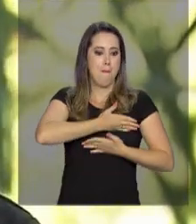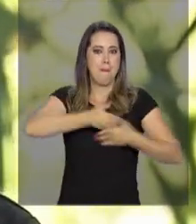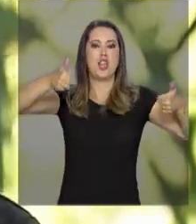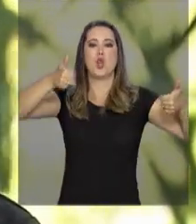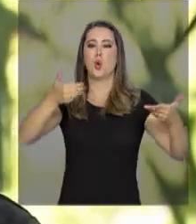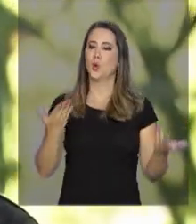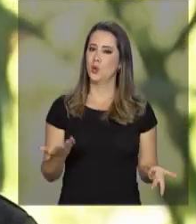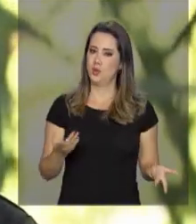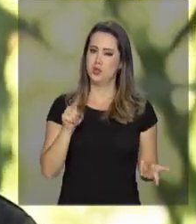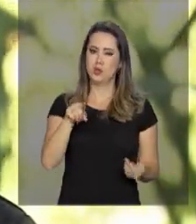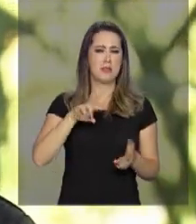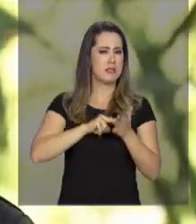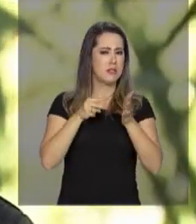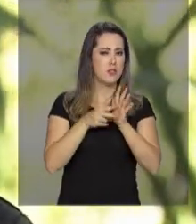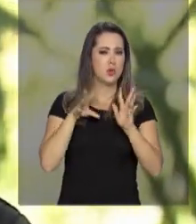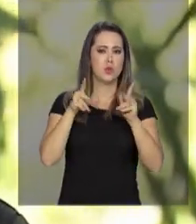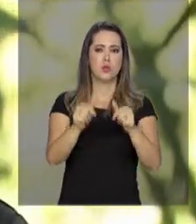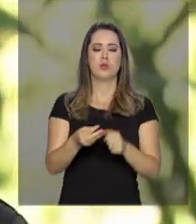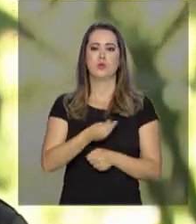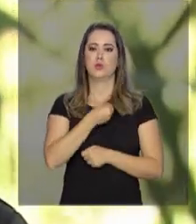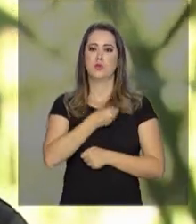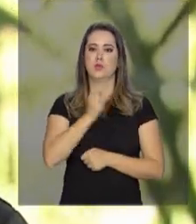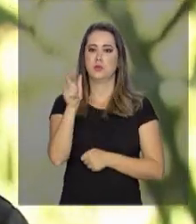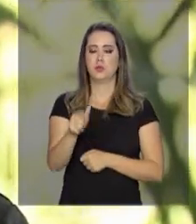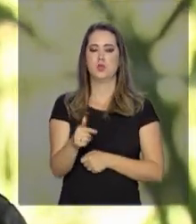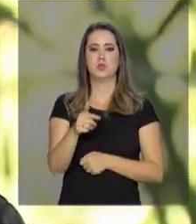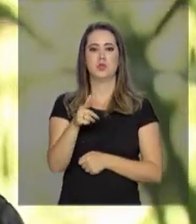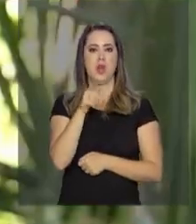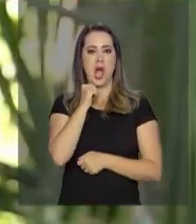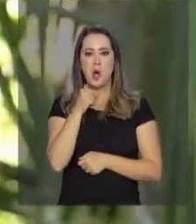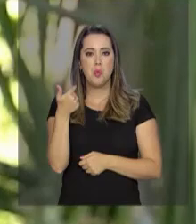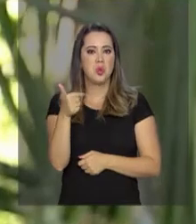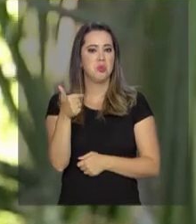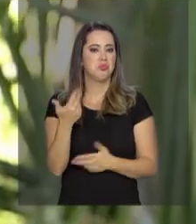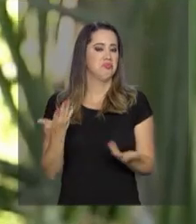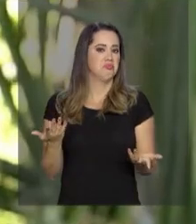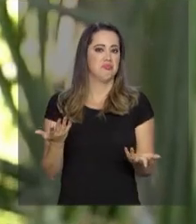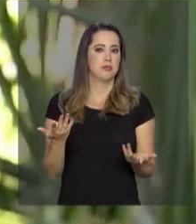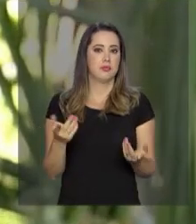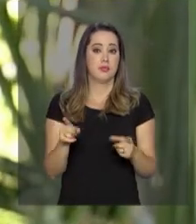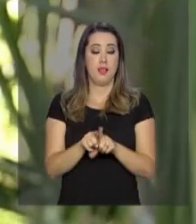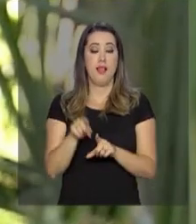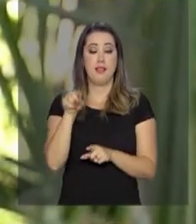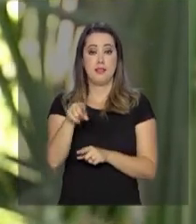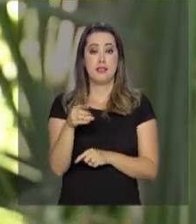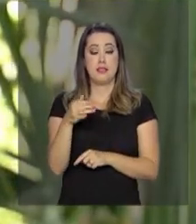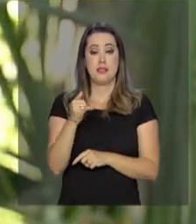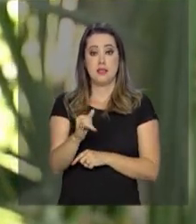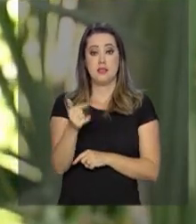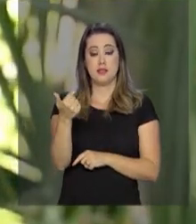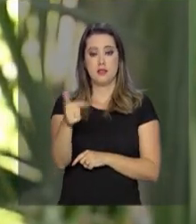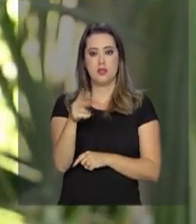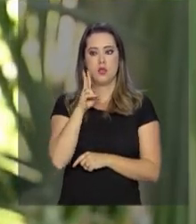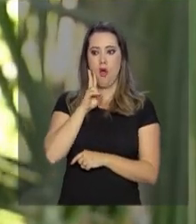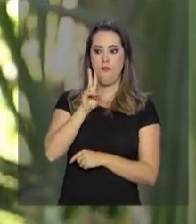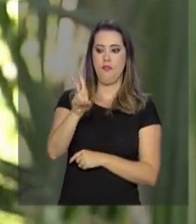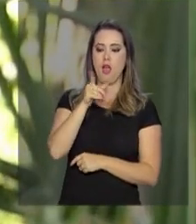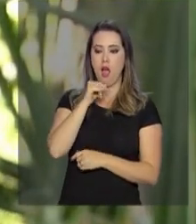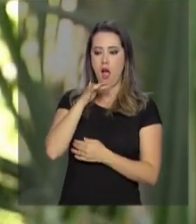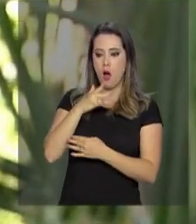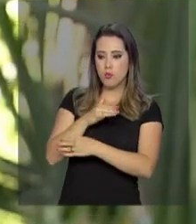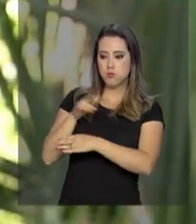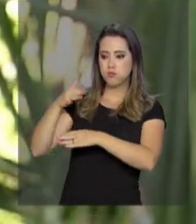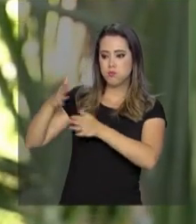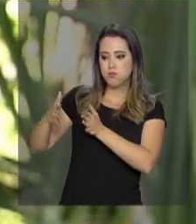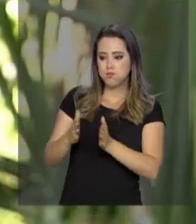representa tudo tudo na vida da pessoa sem água ninguém é nada pra mim é muito bom só em ver a água só em